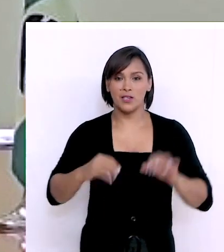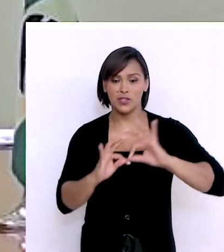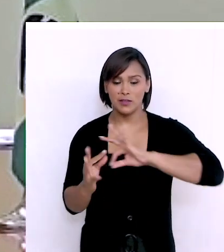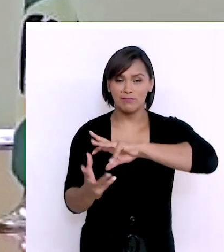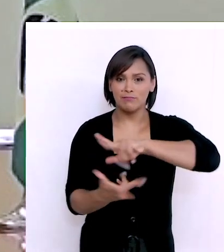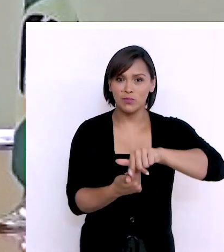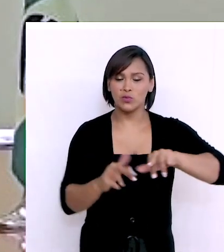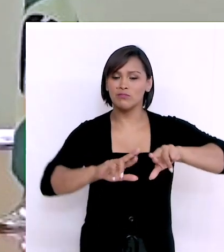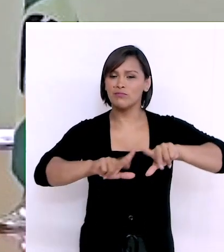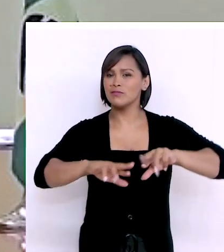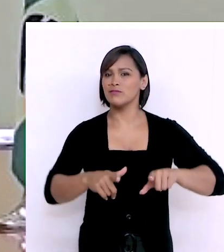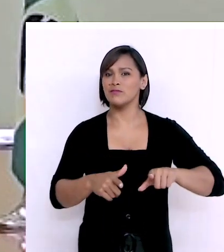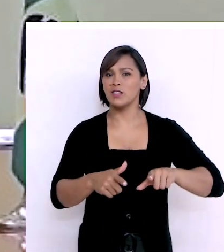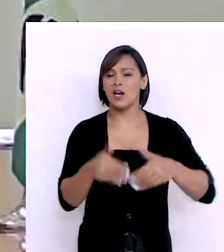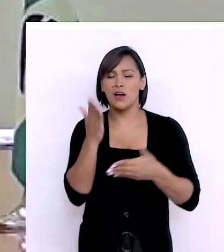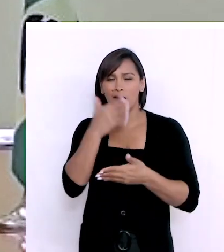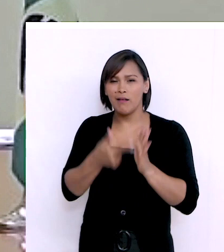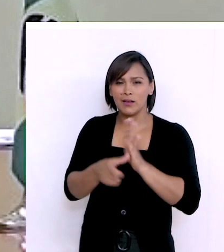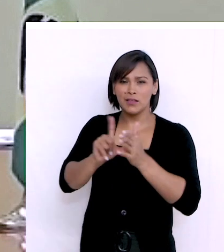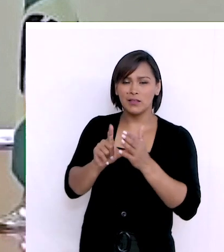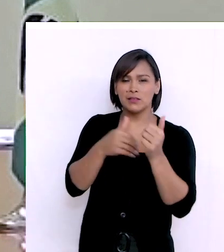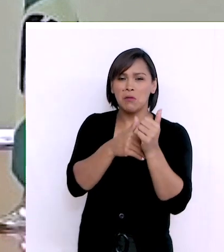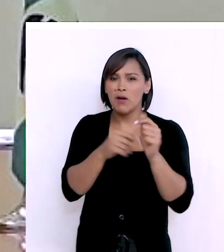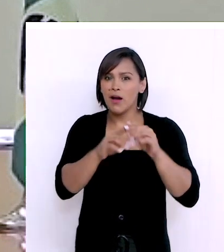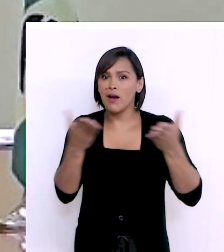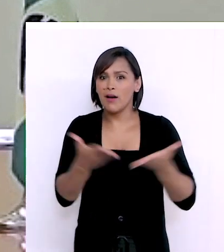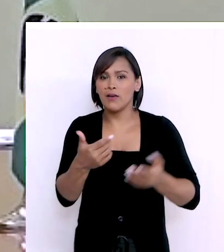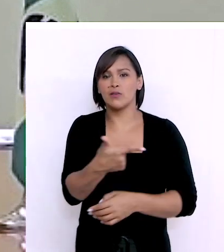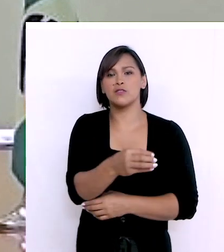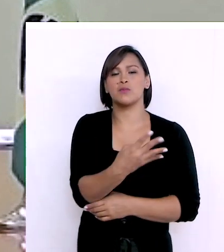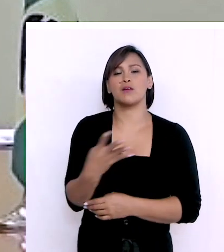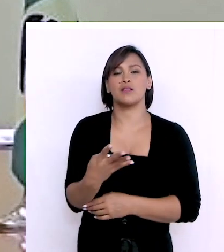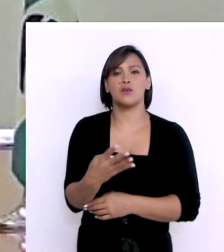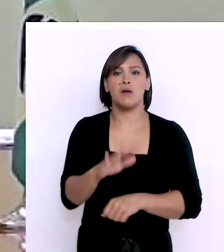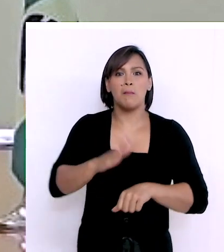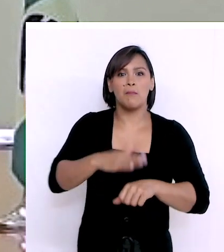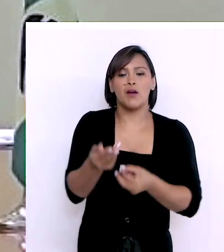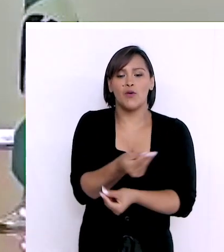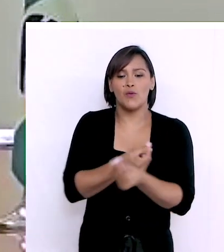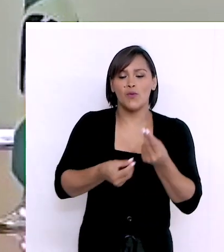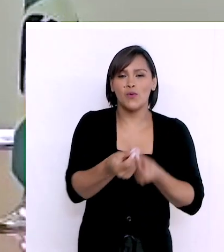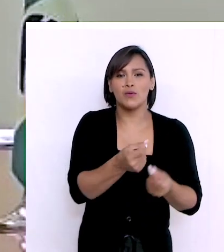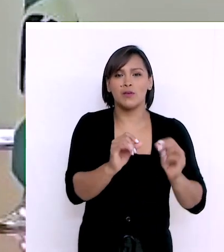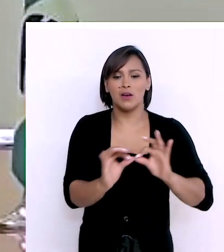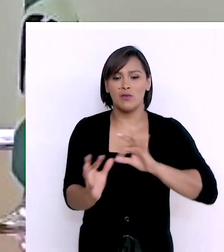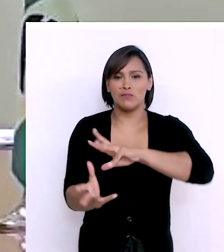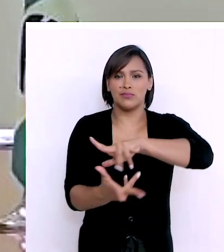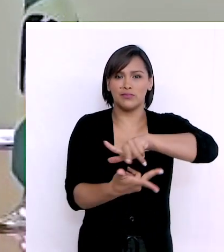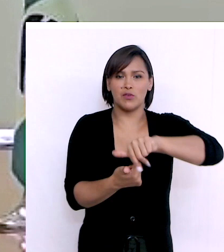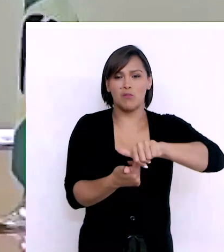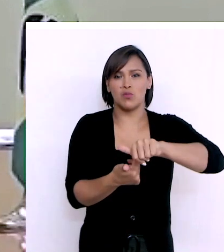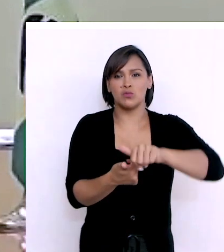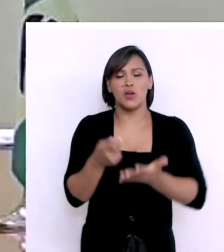A China já é, desde 2014, a maior economia mundial em paridade de poder de